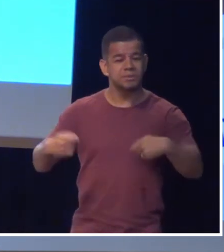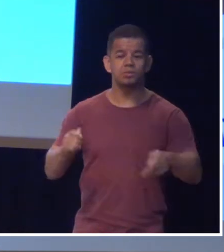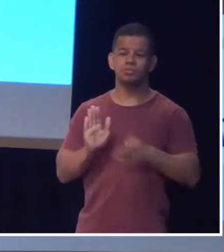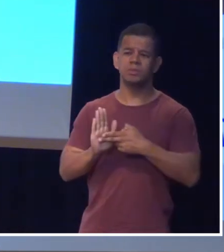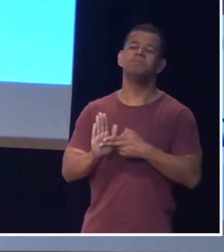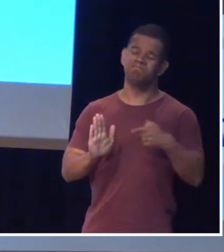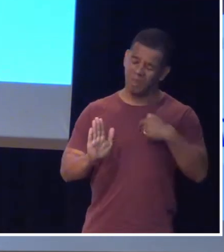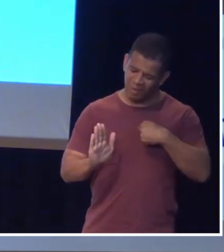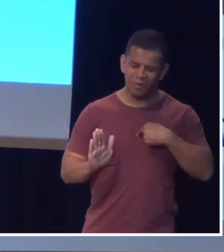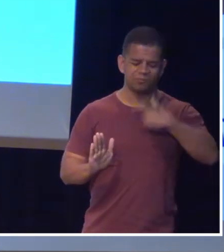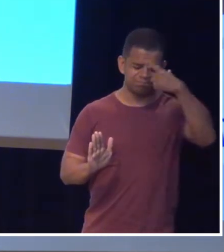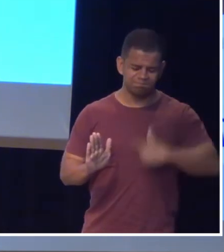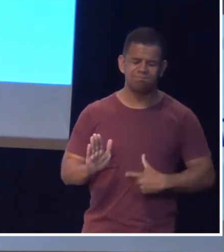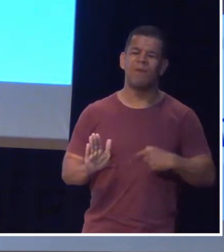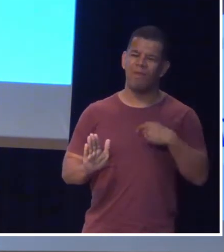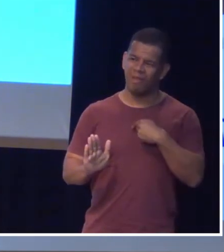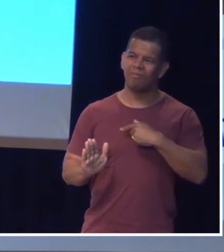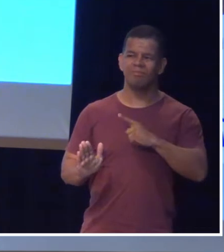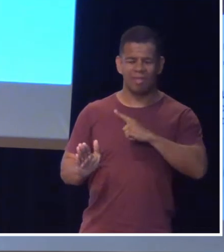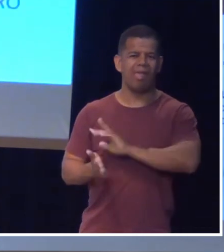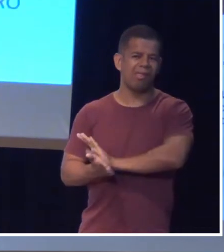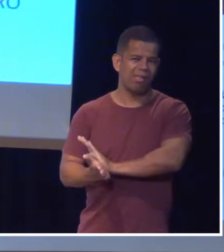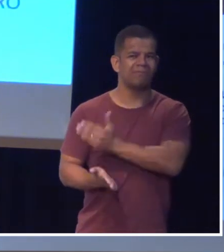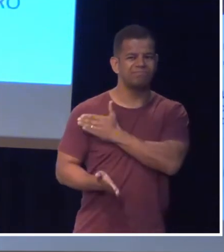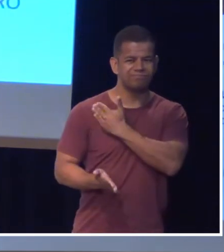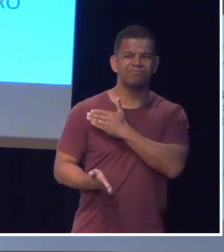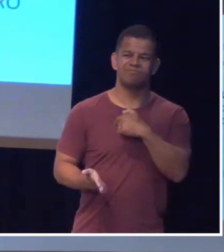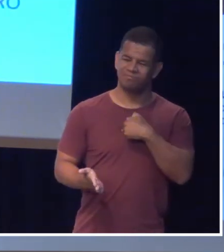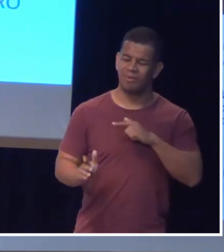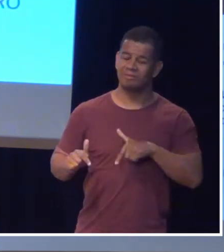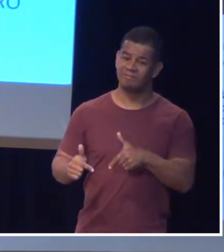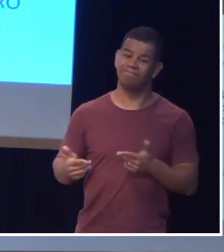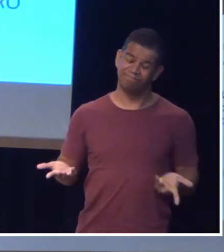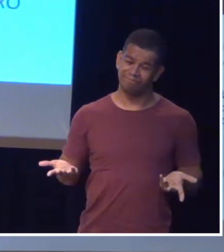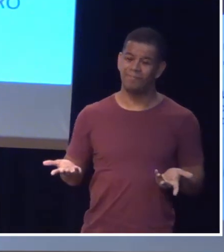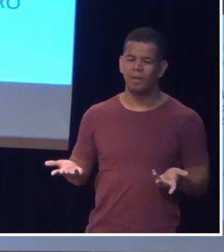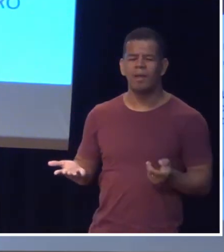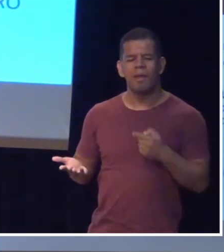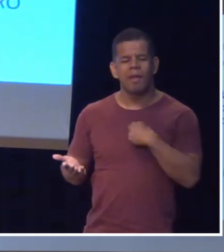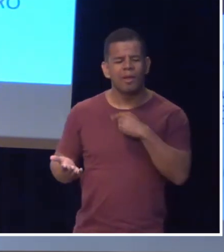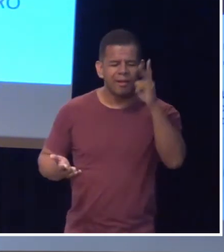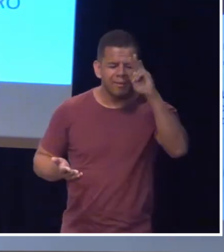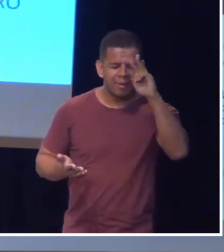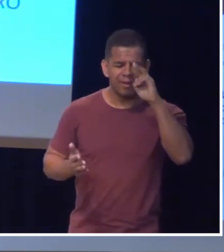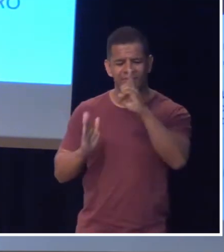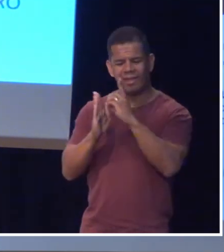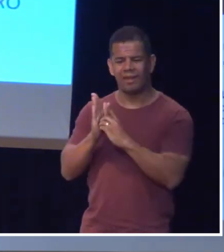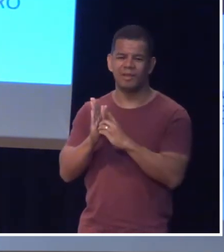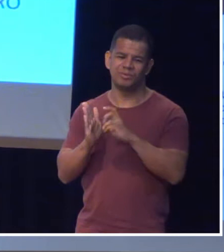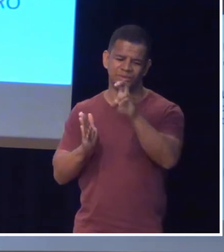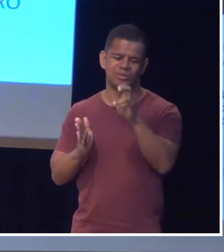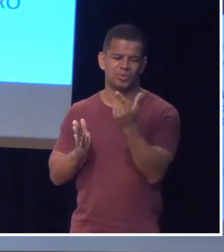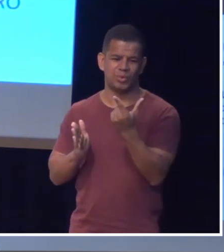eu vou entrar no conceito de acessibilidade também, passando de uma forma bem rápida. Eu vou lá no decreto 5296, que ele vai dizer, é